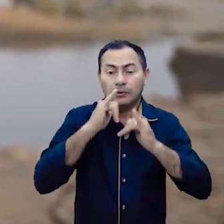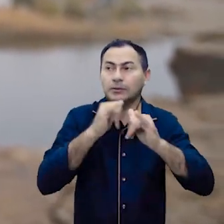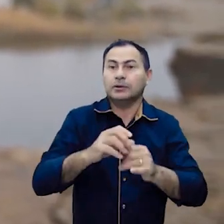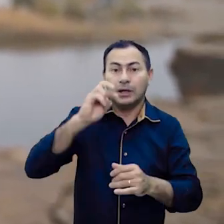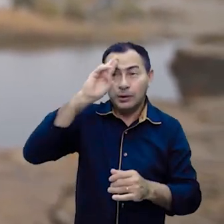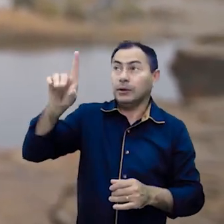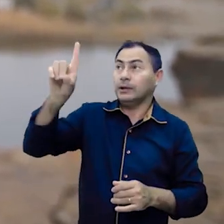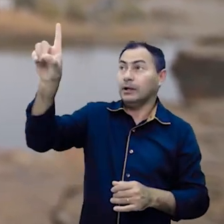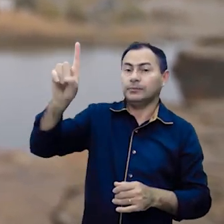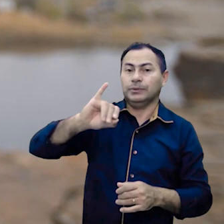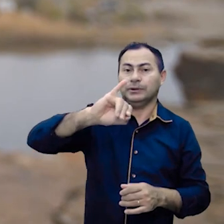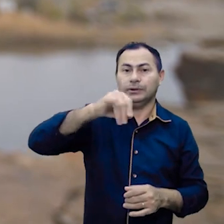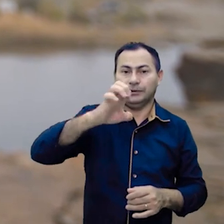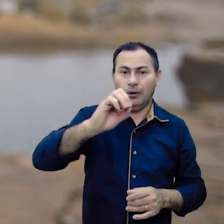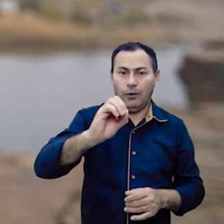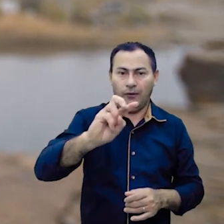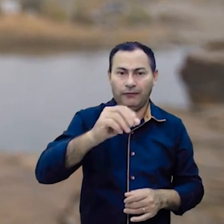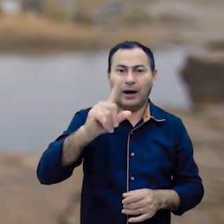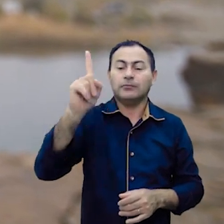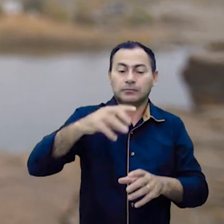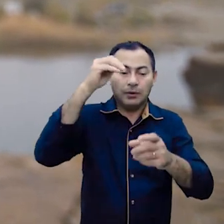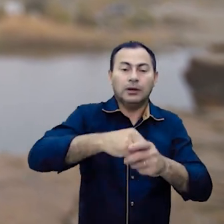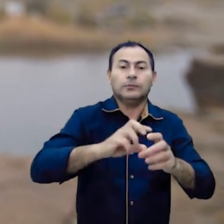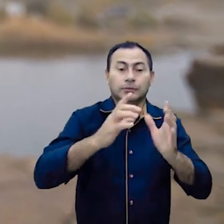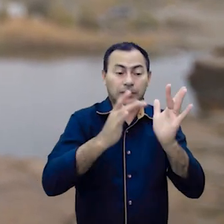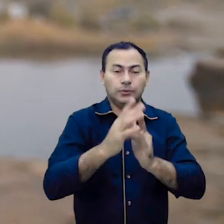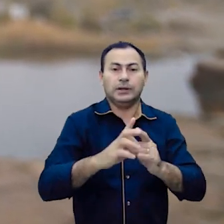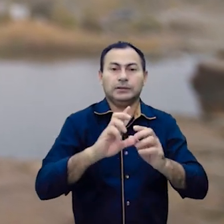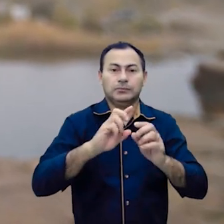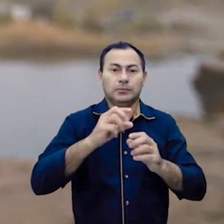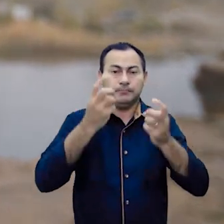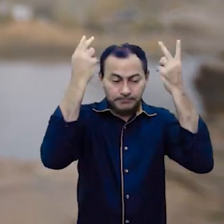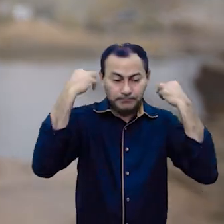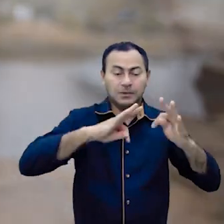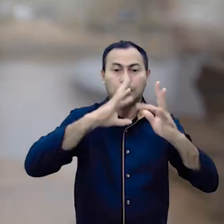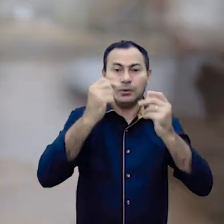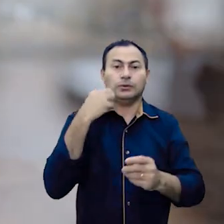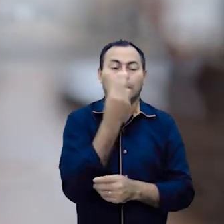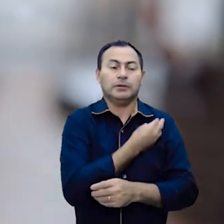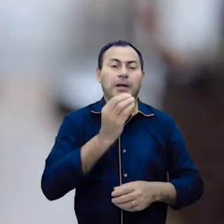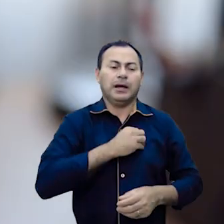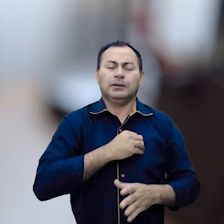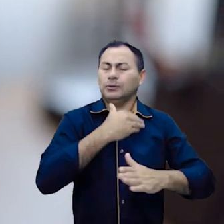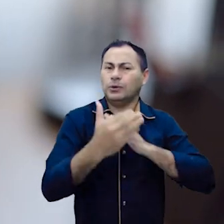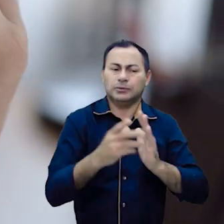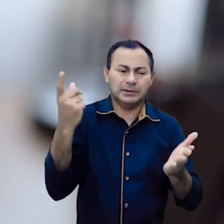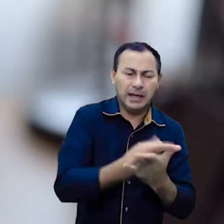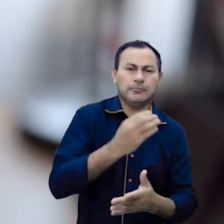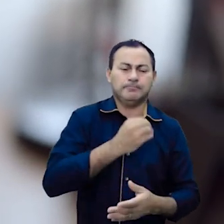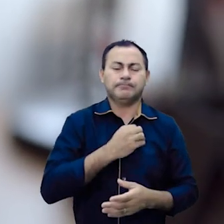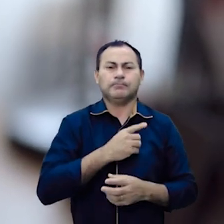o Senhor Deus Jeová tem lançado sobre ele sobre Jesus o cordeiro todos os nossos pecados todas